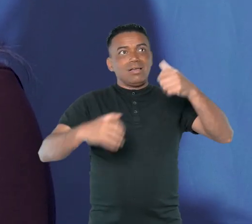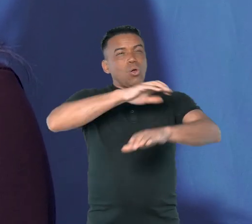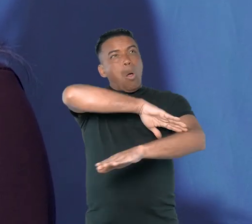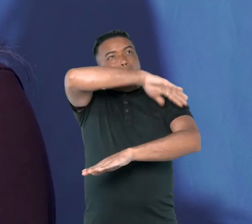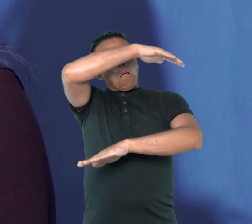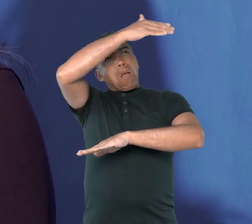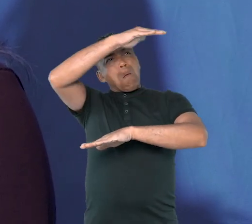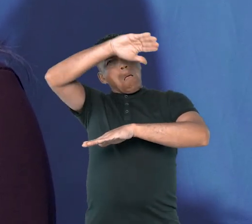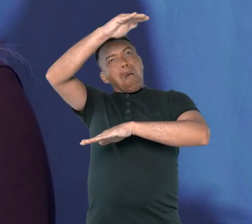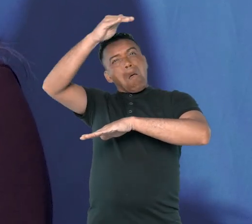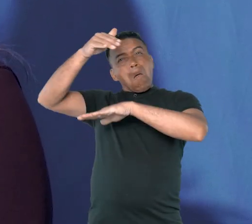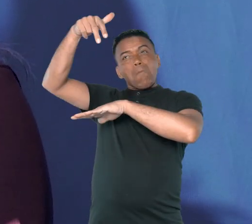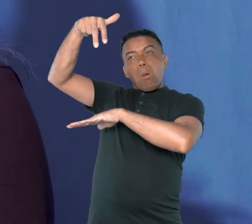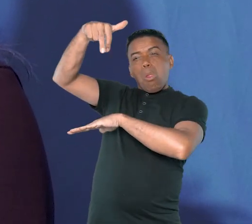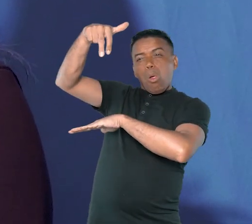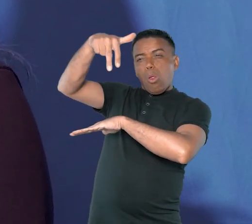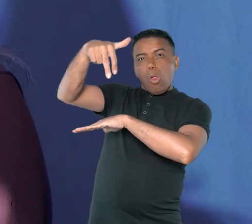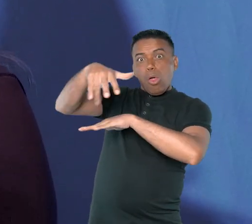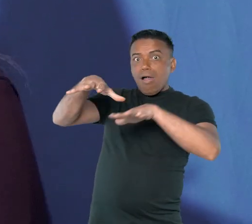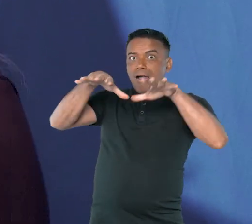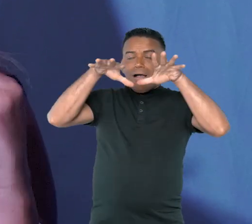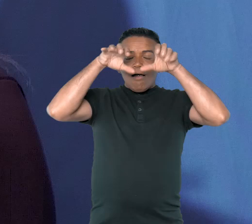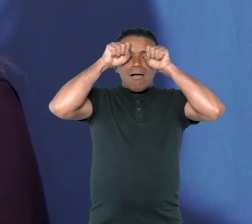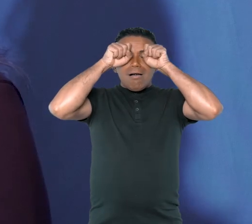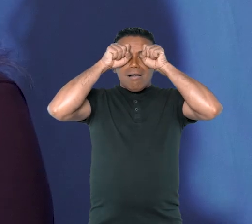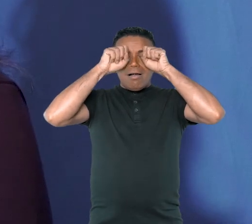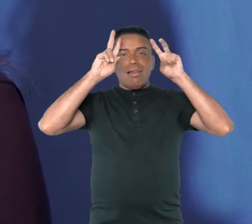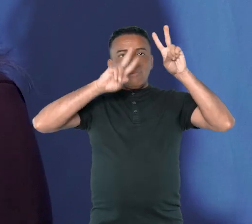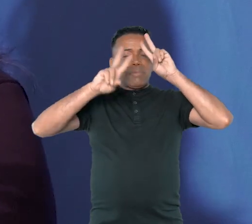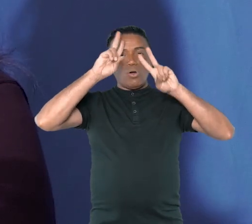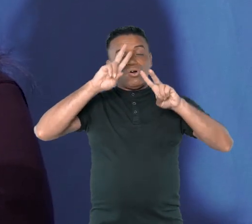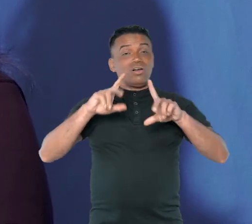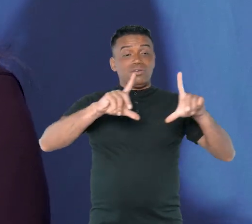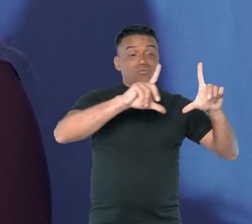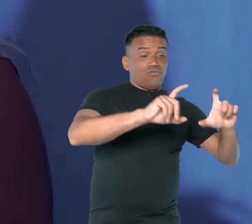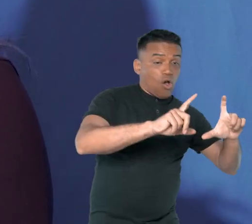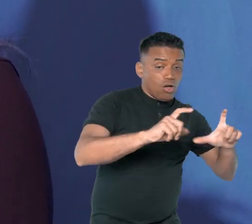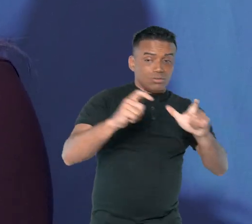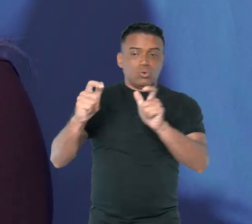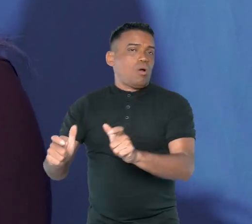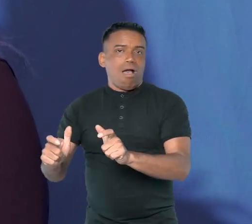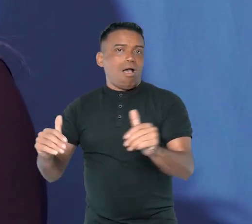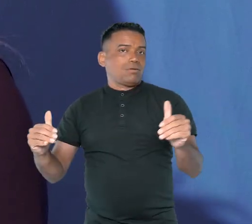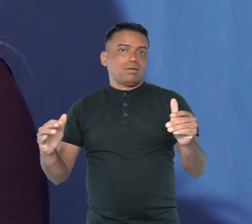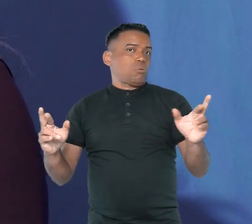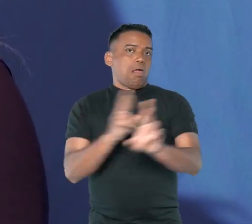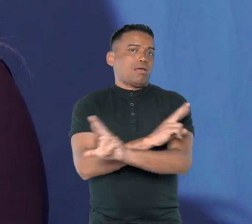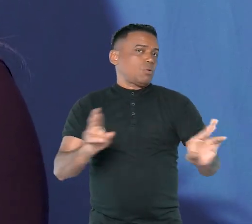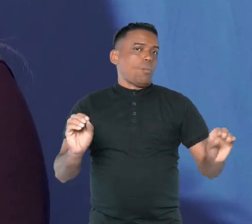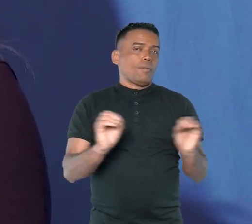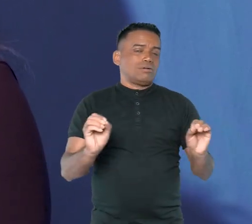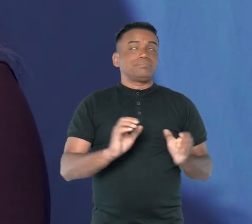ficam grudadas na retina. Né? Mas, de uma maneira geral, não tem essa relação, né, entre foto e lugar. E os textos também